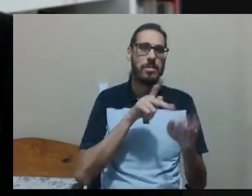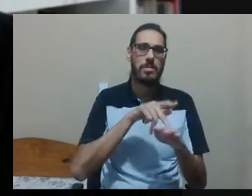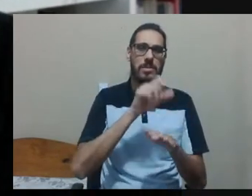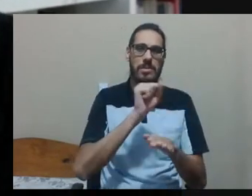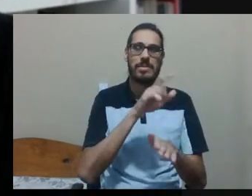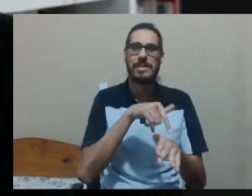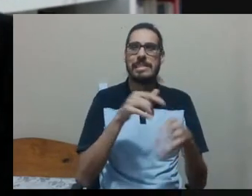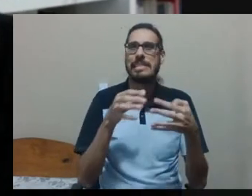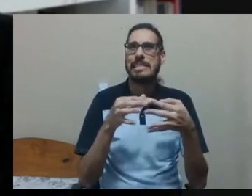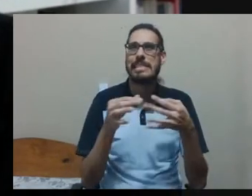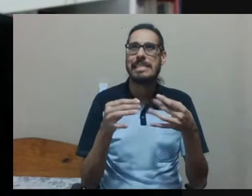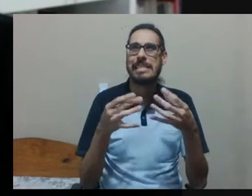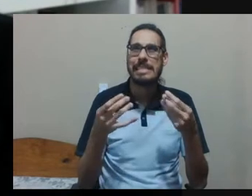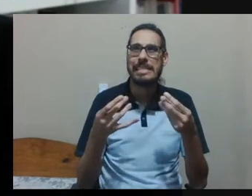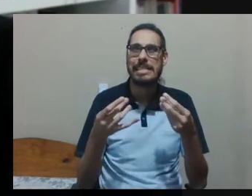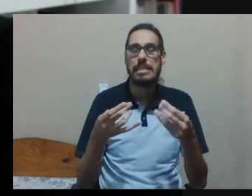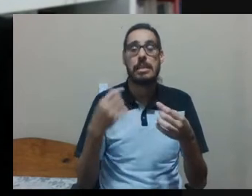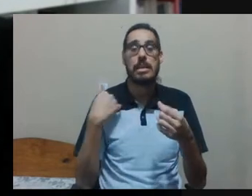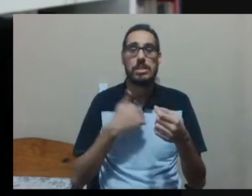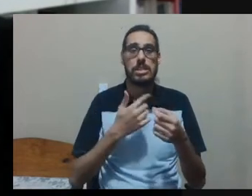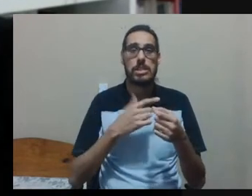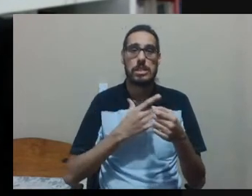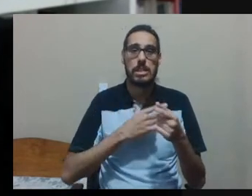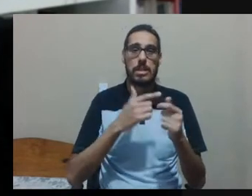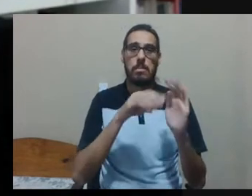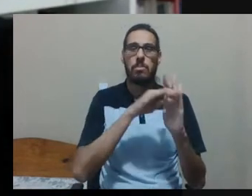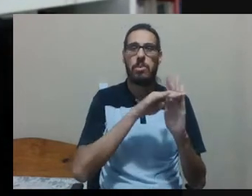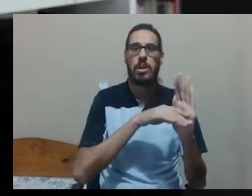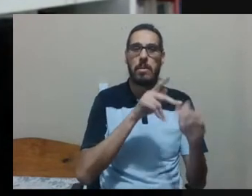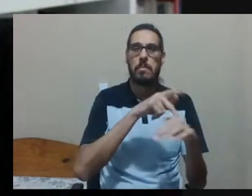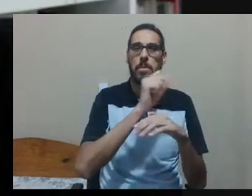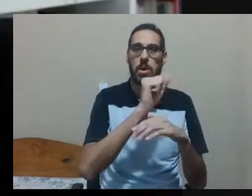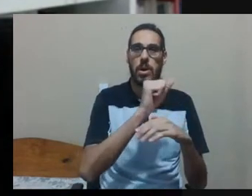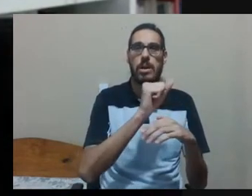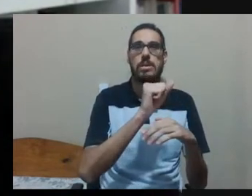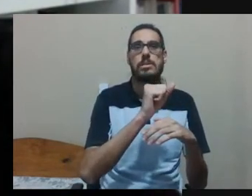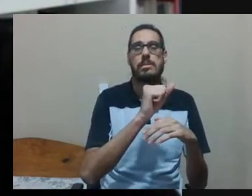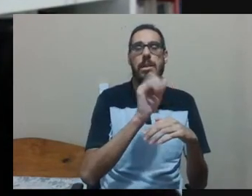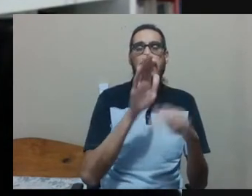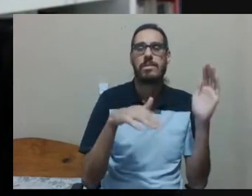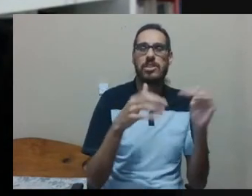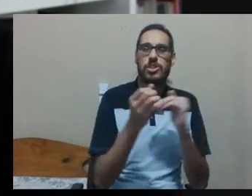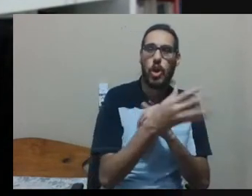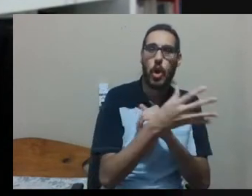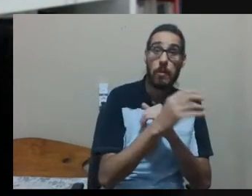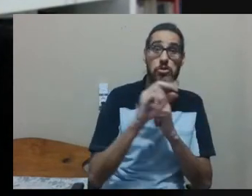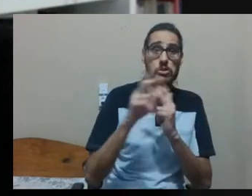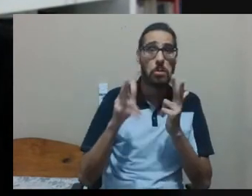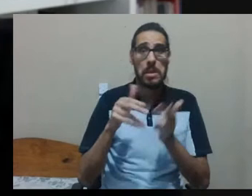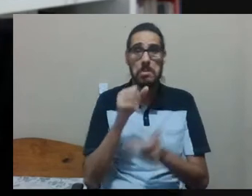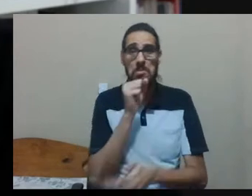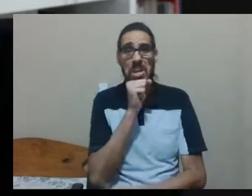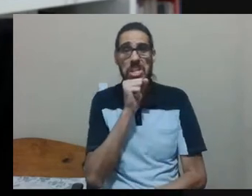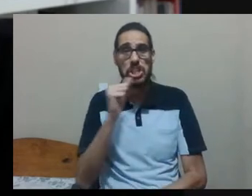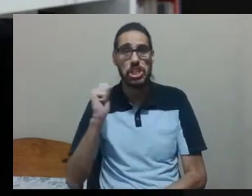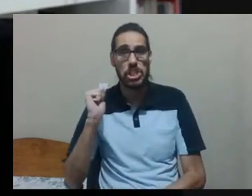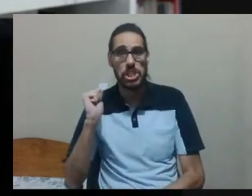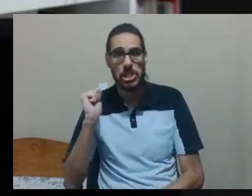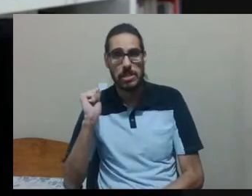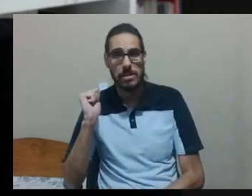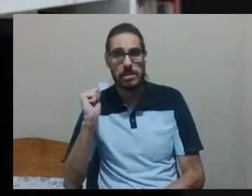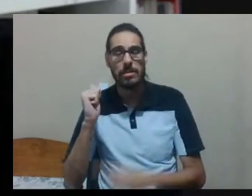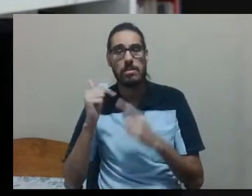muitos programas de pós que estão enfrentando problemas porque são programas novos, outros são programas já antigos, mas cujos seus secretários já